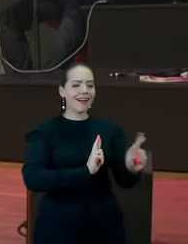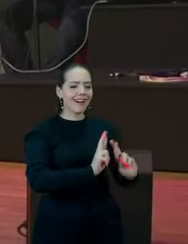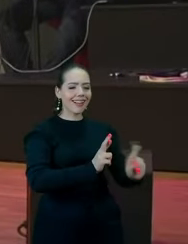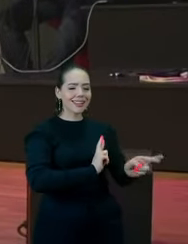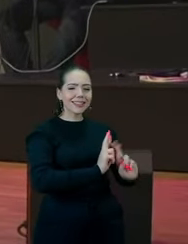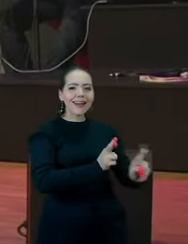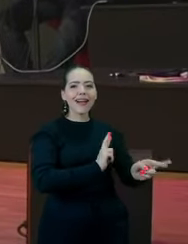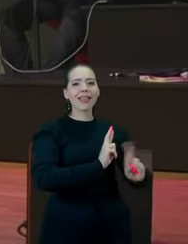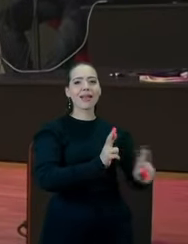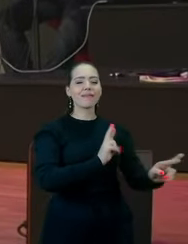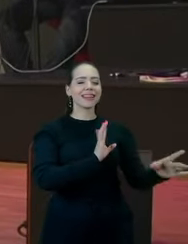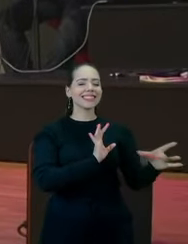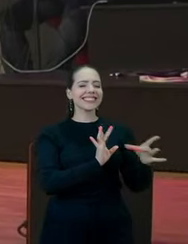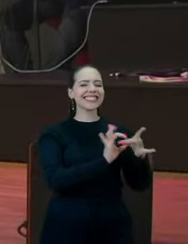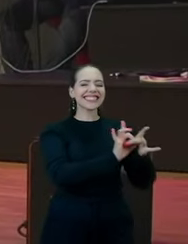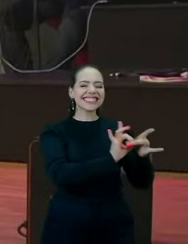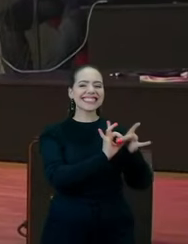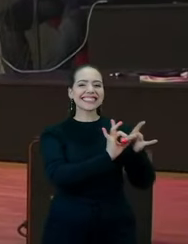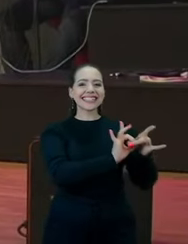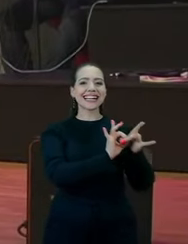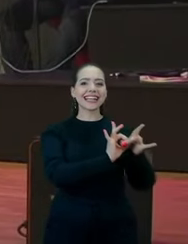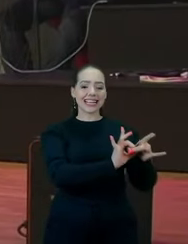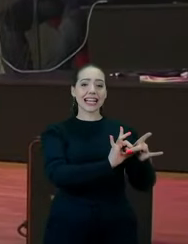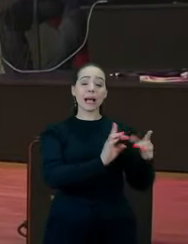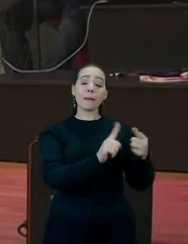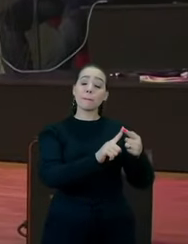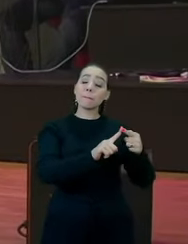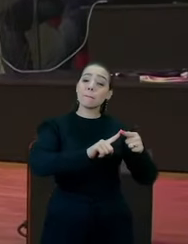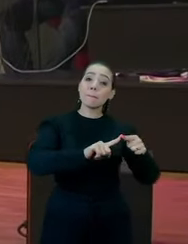gambiarra, fala de se aproveitar.